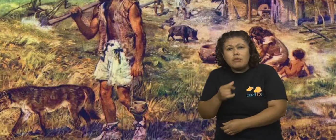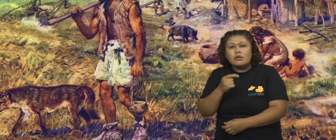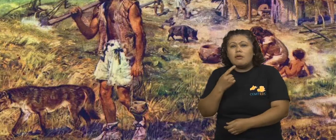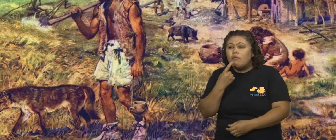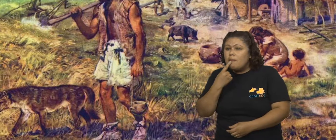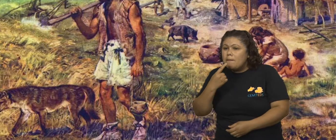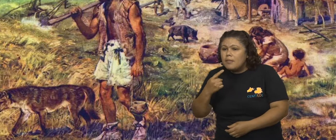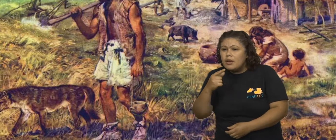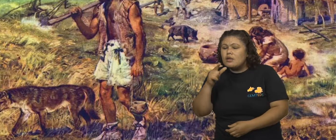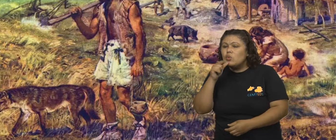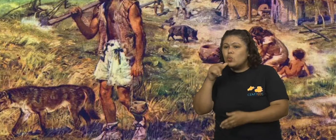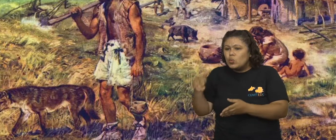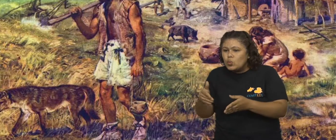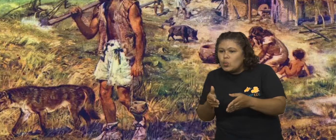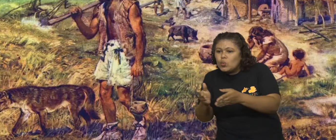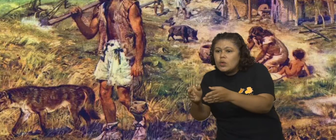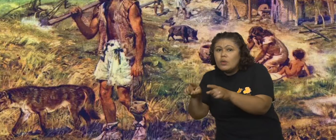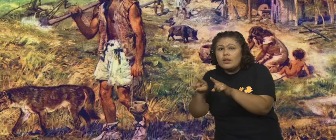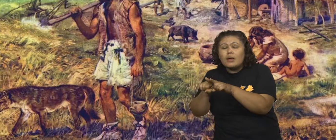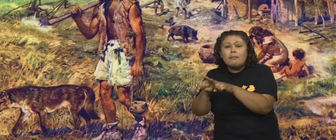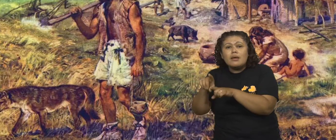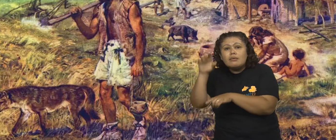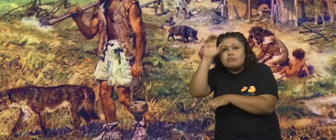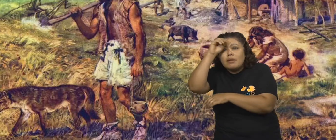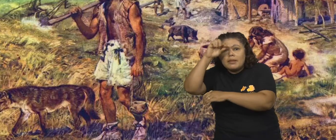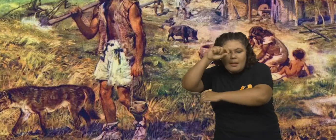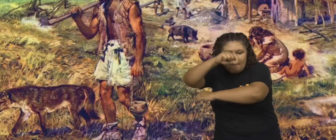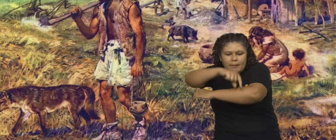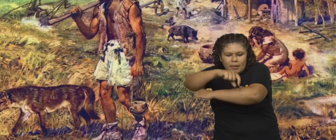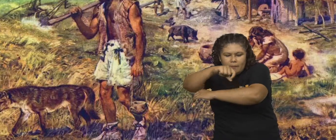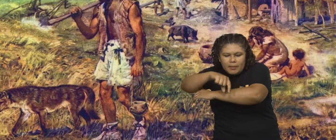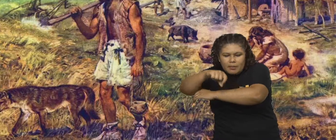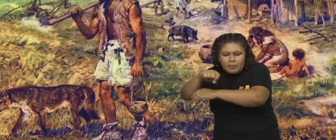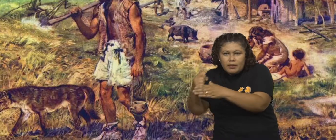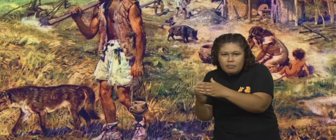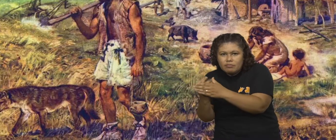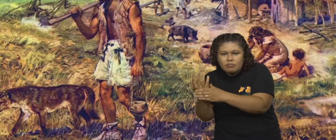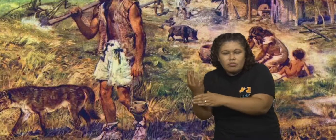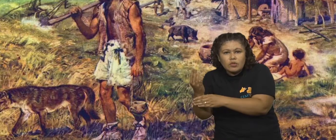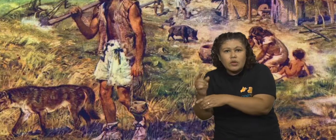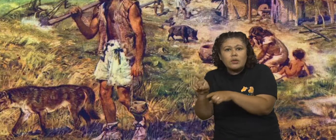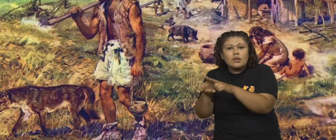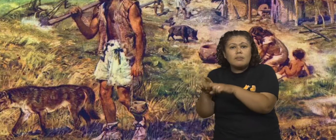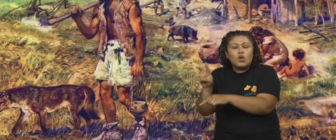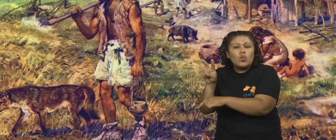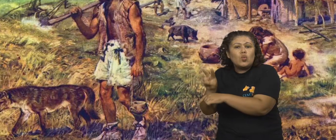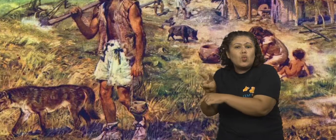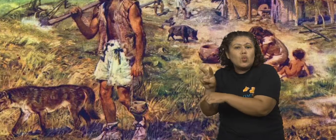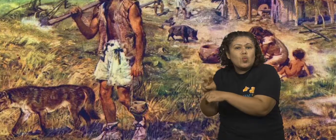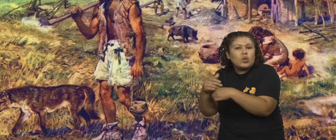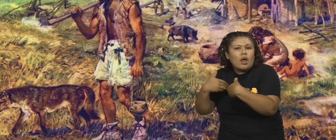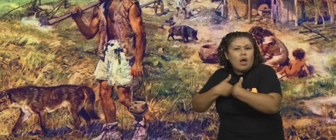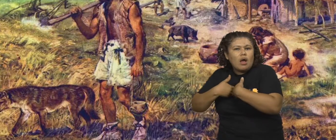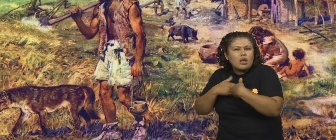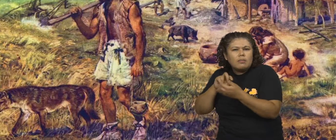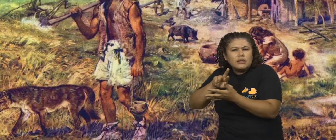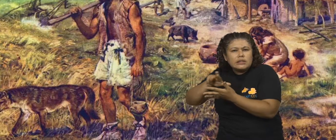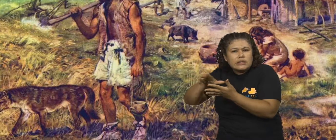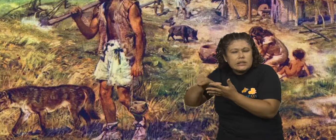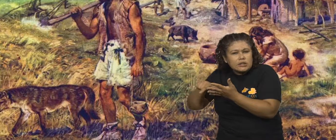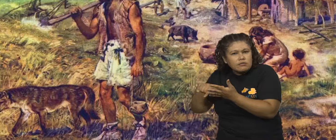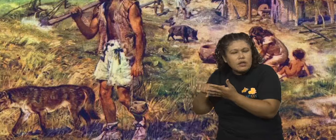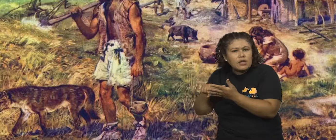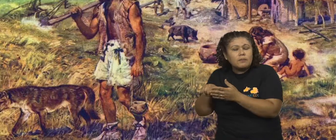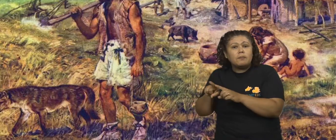sementes para o plantio e água para os seres humanos e animais. Também começou a domesticação de animais e o trabalho passa a